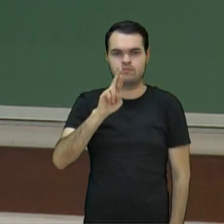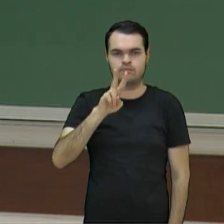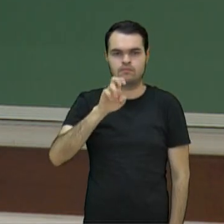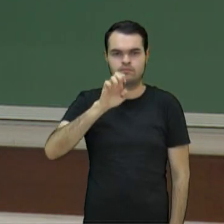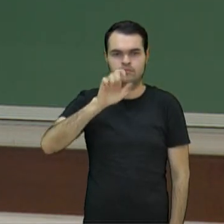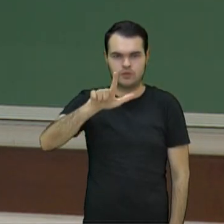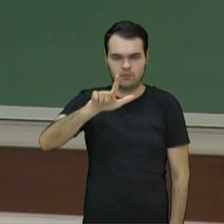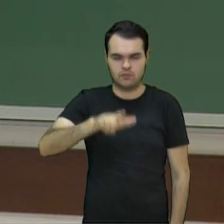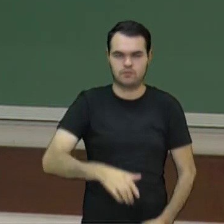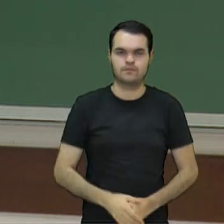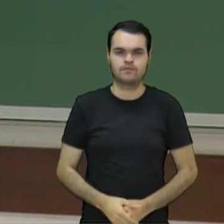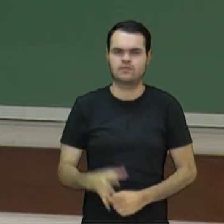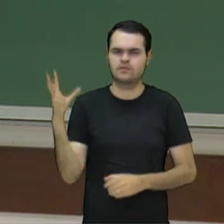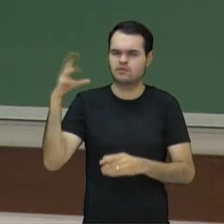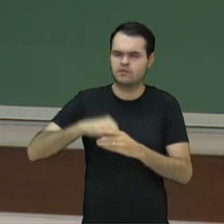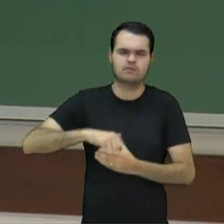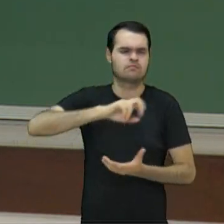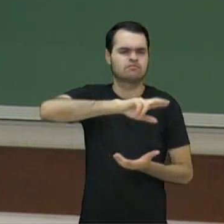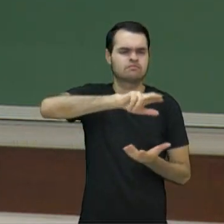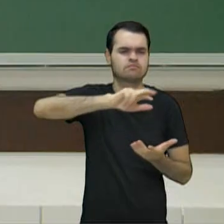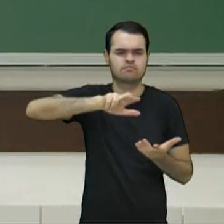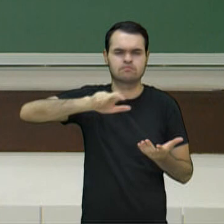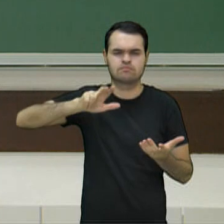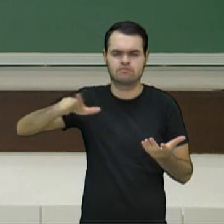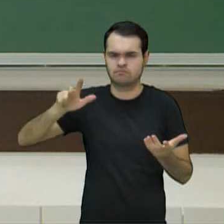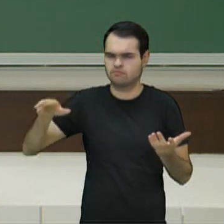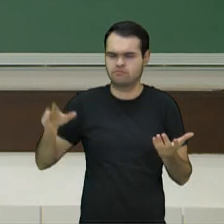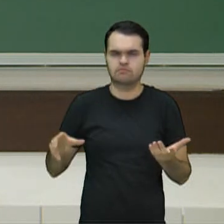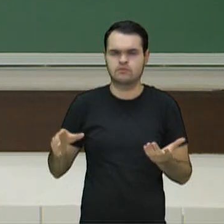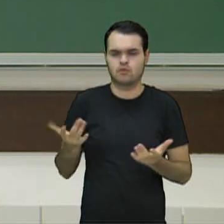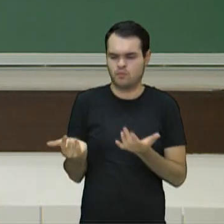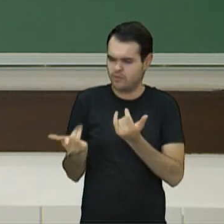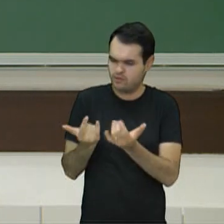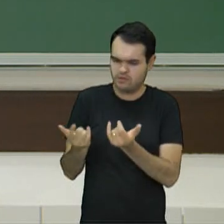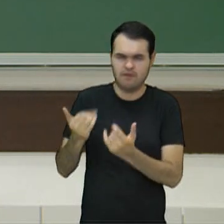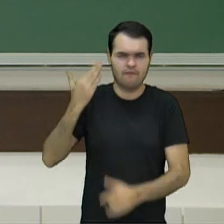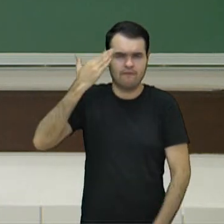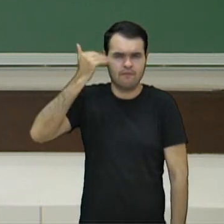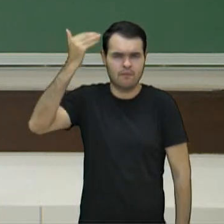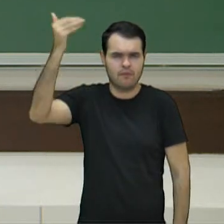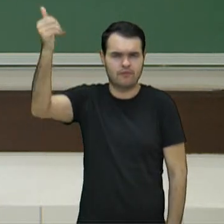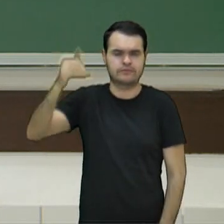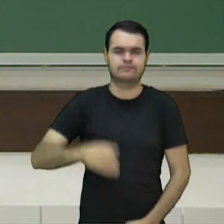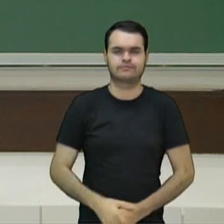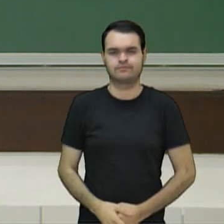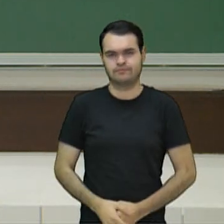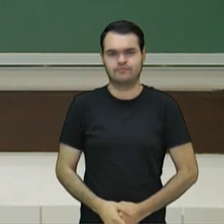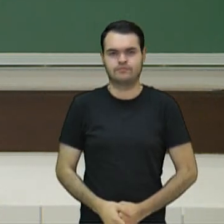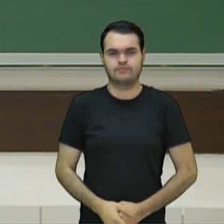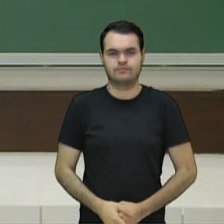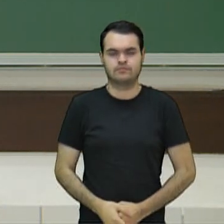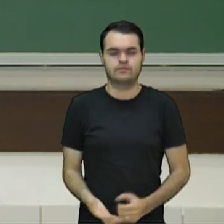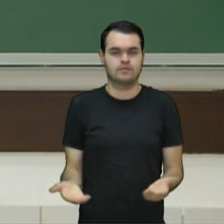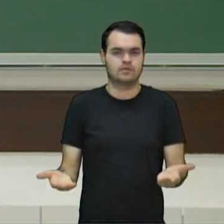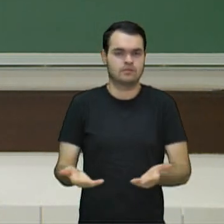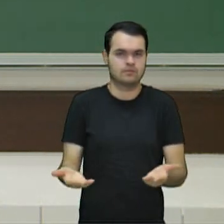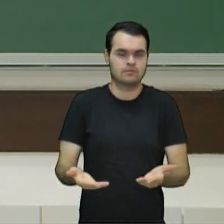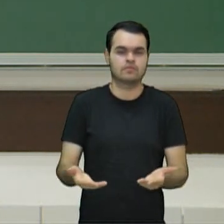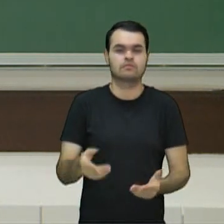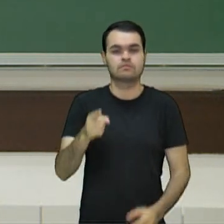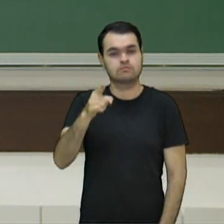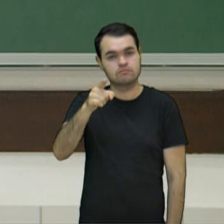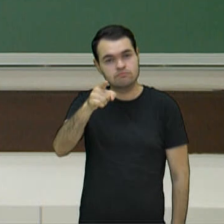programas de TV, dos videogames, do universo Marvel, o Homem-Aranha aparece. Agora, vocês